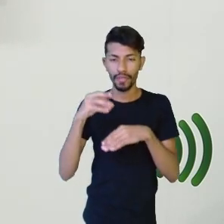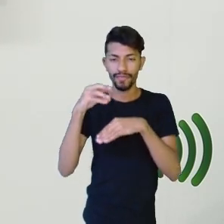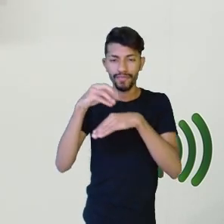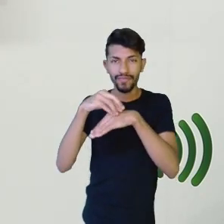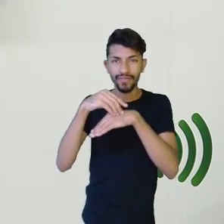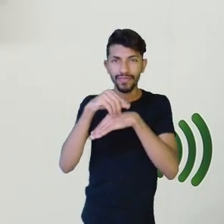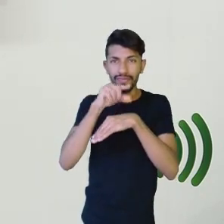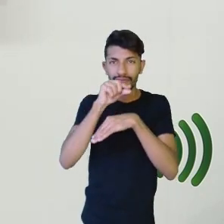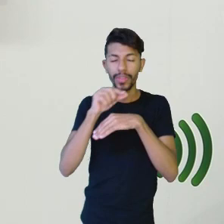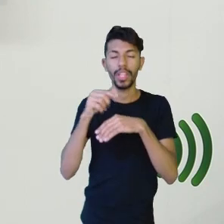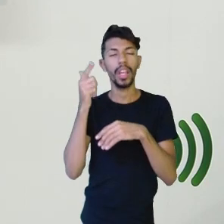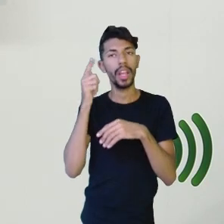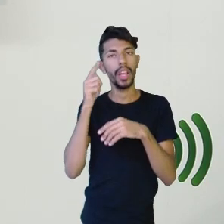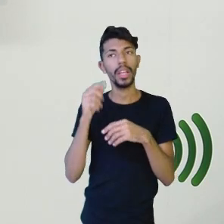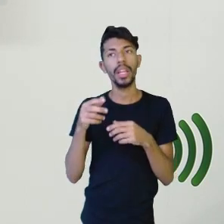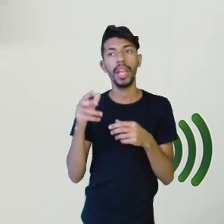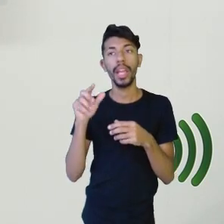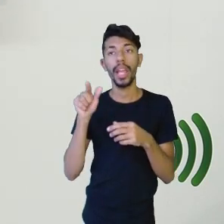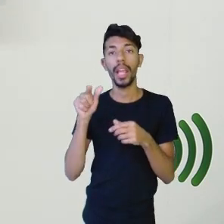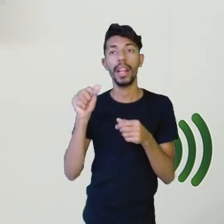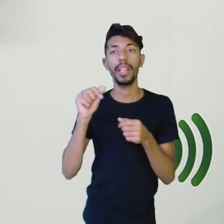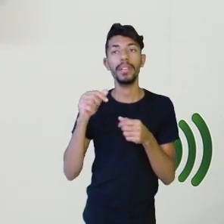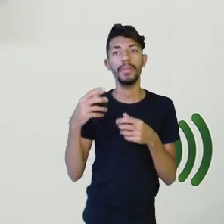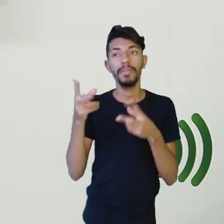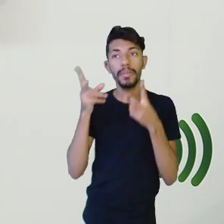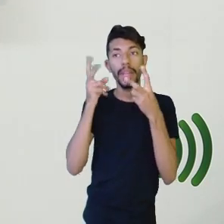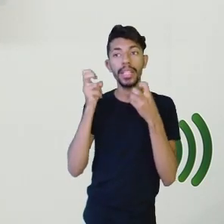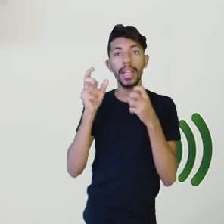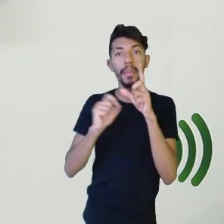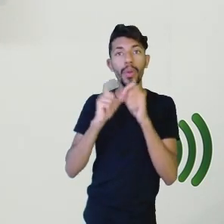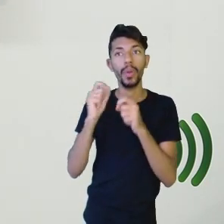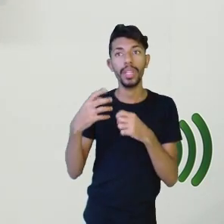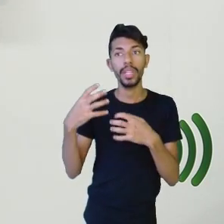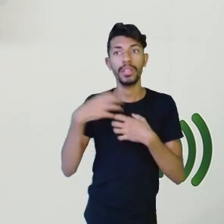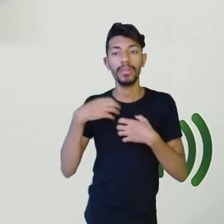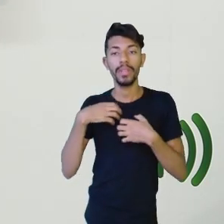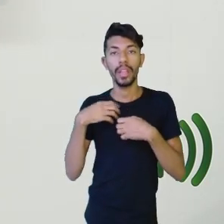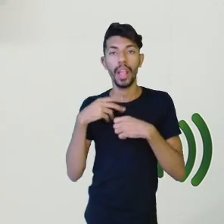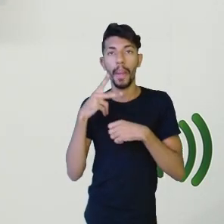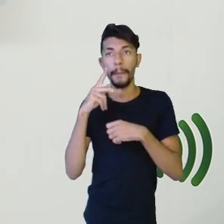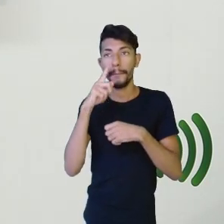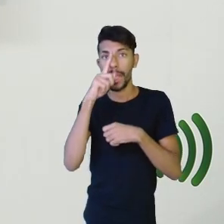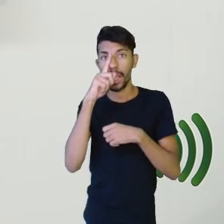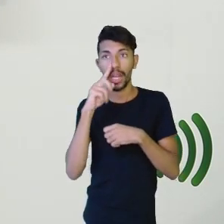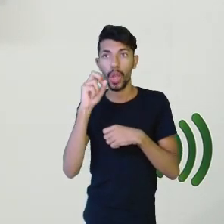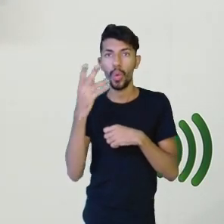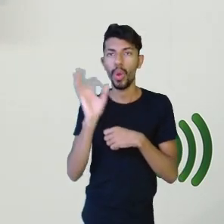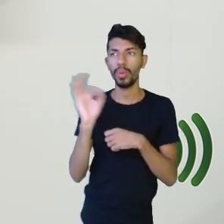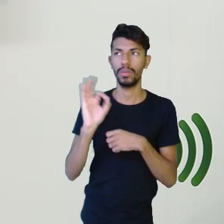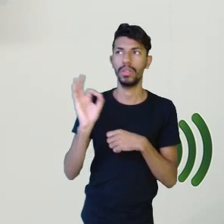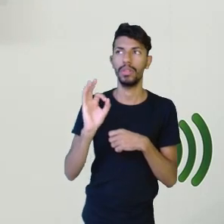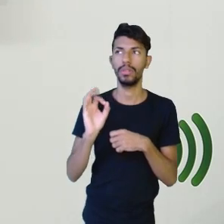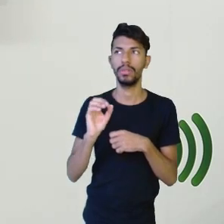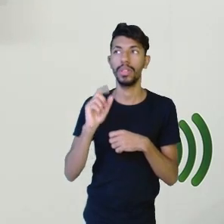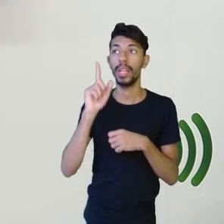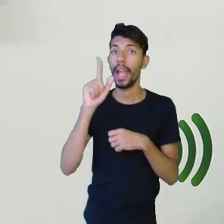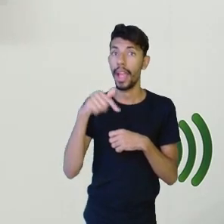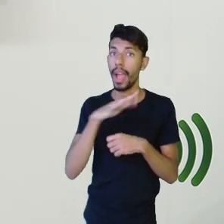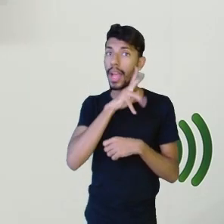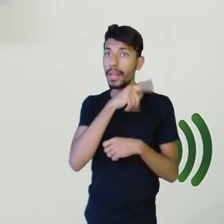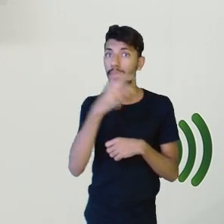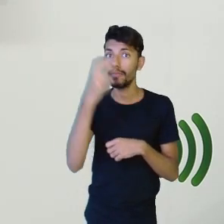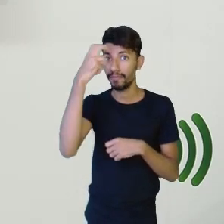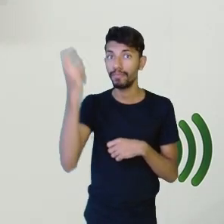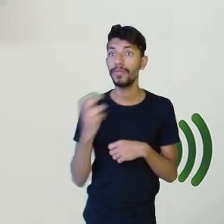perigo. Então, imediatamente eles vão ficar imóveis ou vão correr para a mãe. Elas são animais muito inteligentes que sabem se comunicar. Por isso